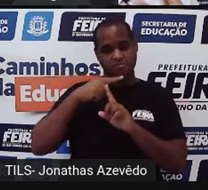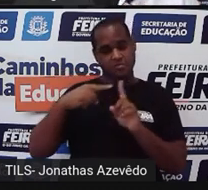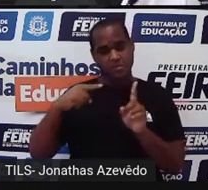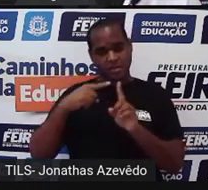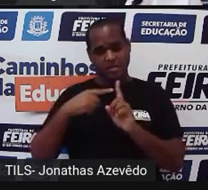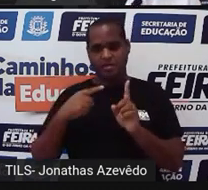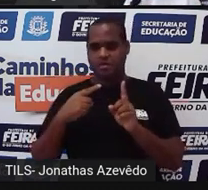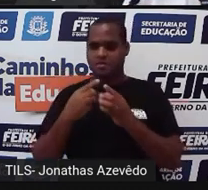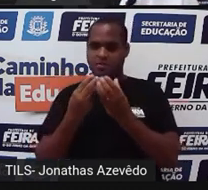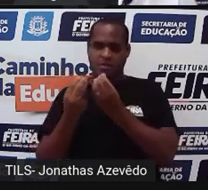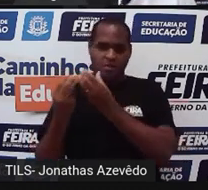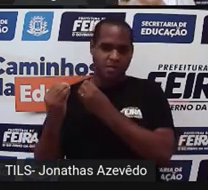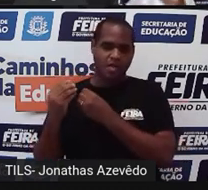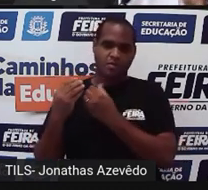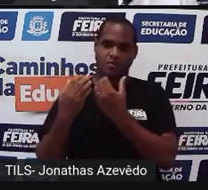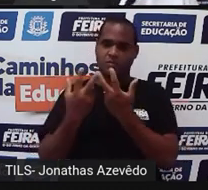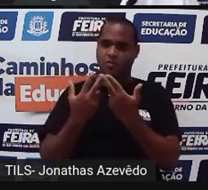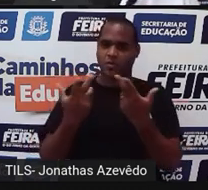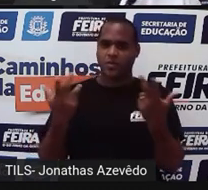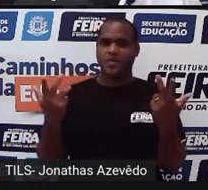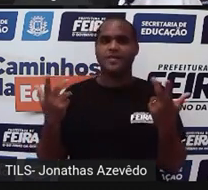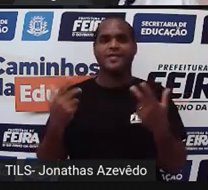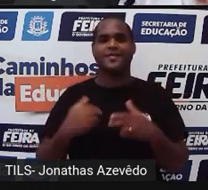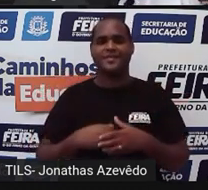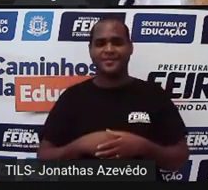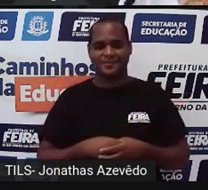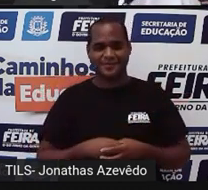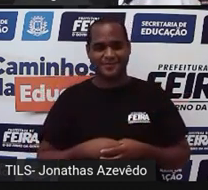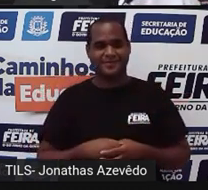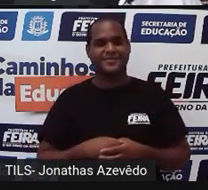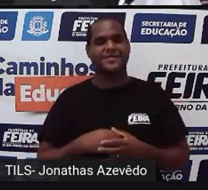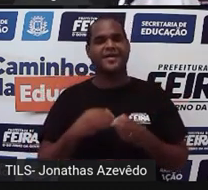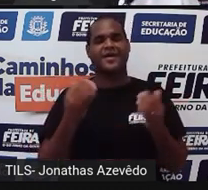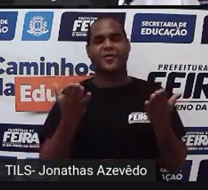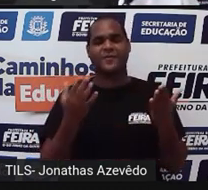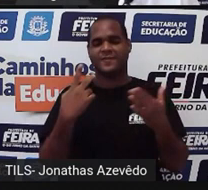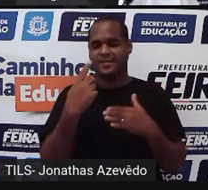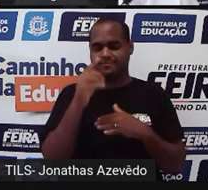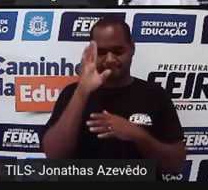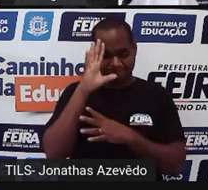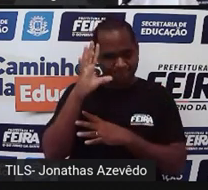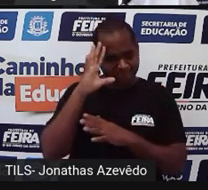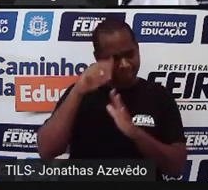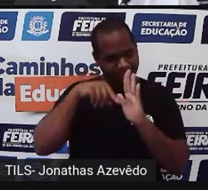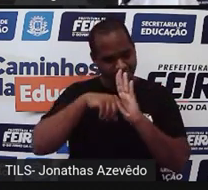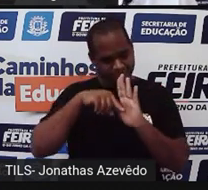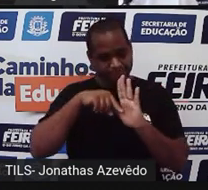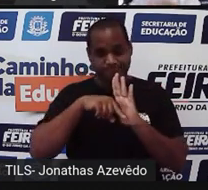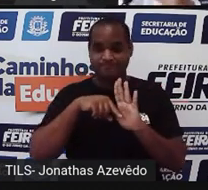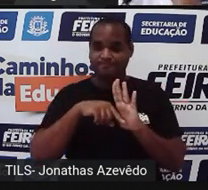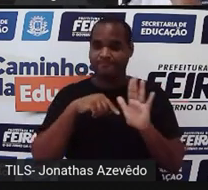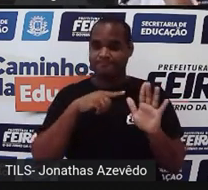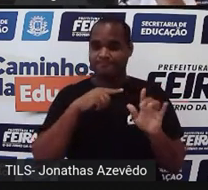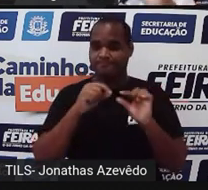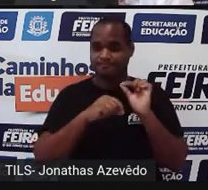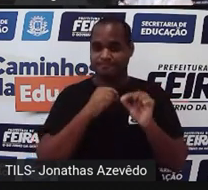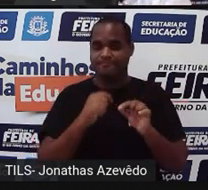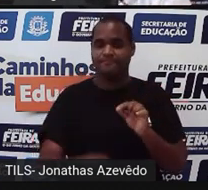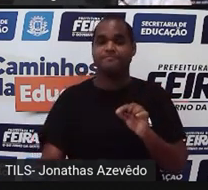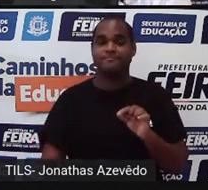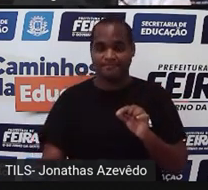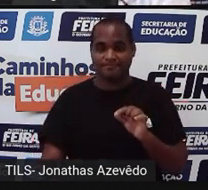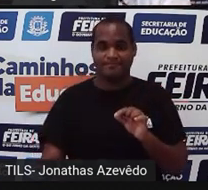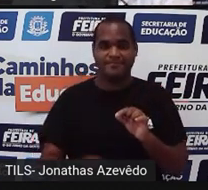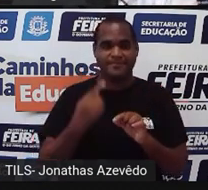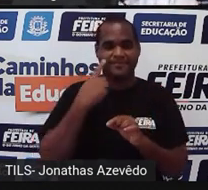Metade, maioria, bastante, né? Aquele momento que a gente para na aula para fazer isso, olha só, tá aí a